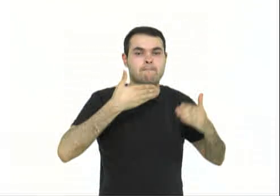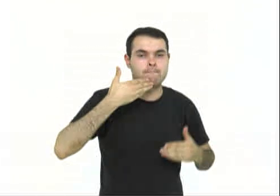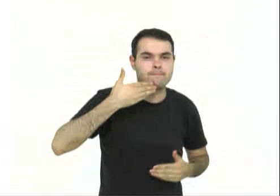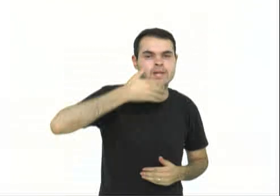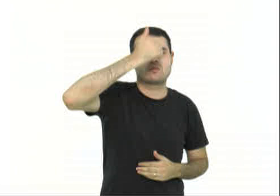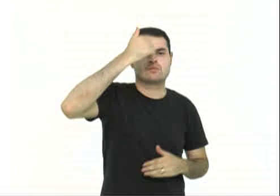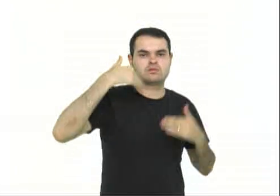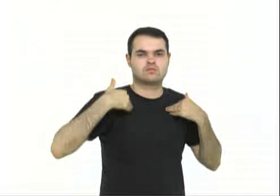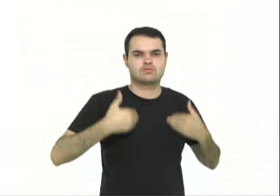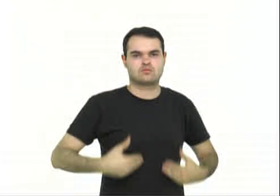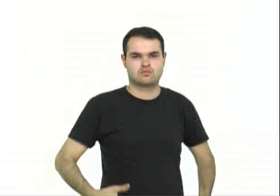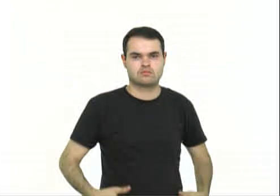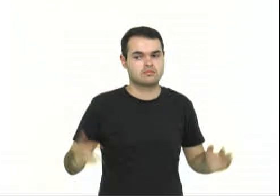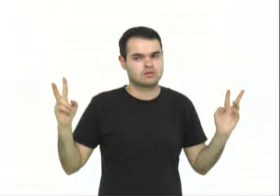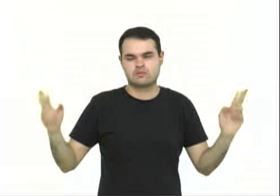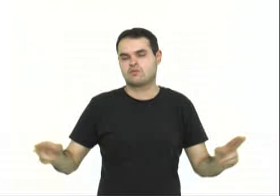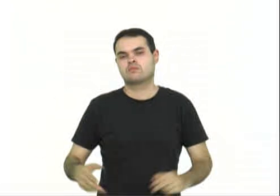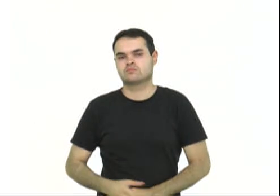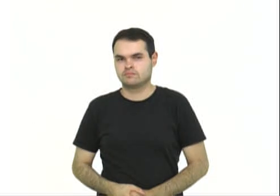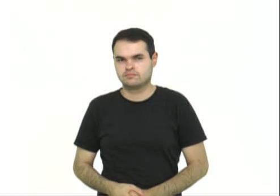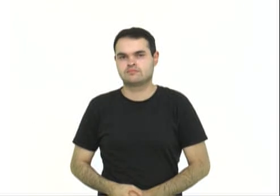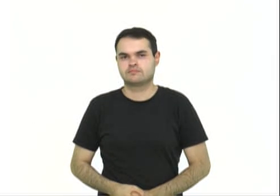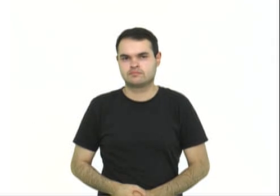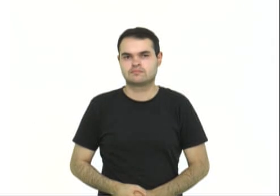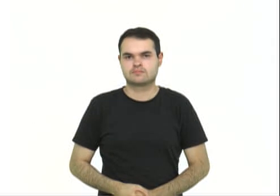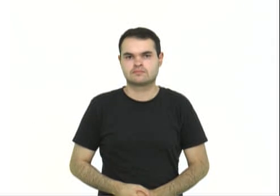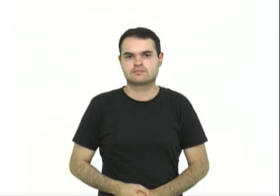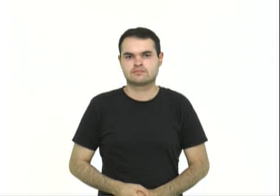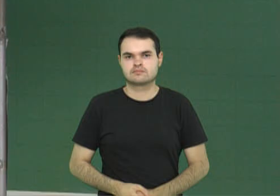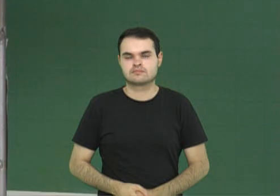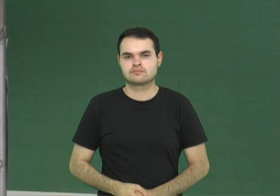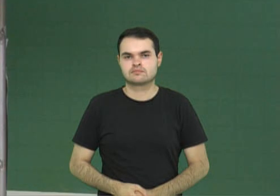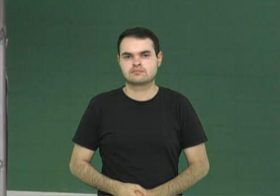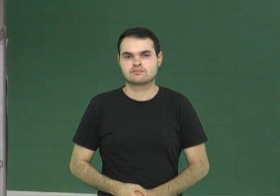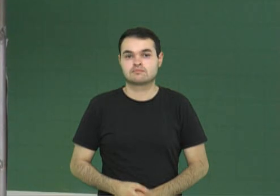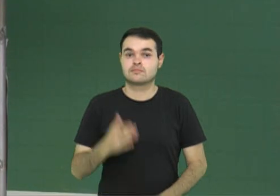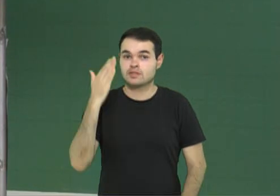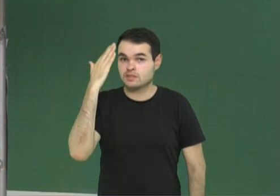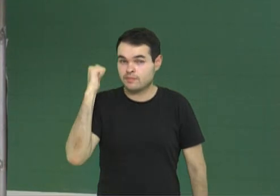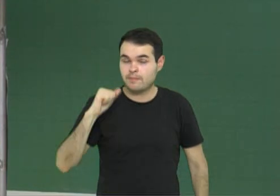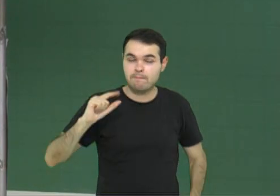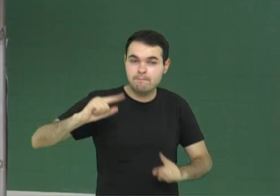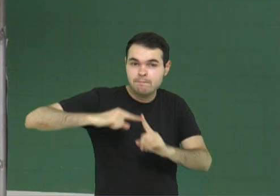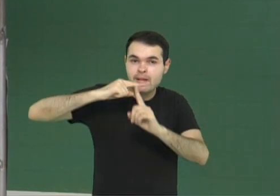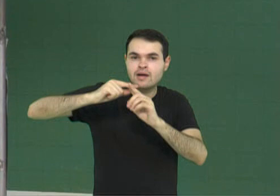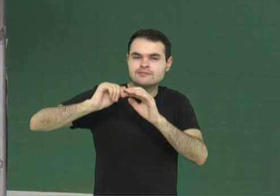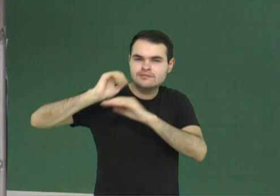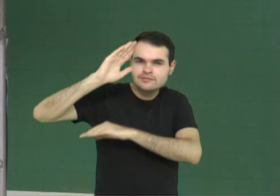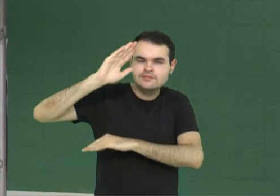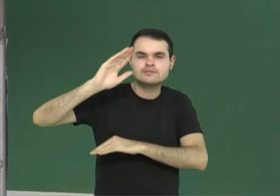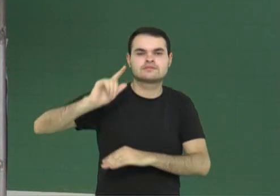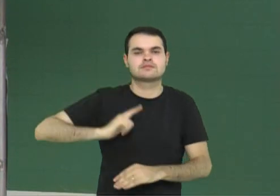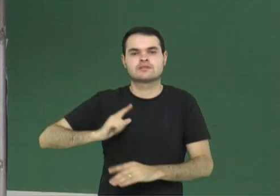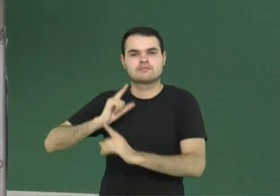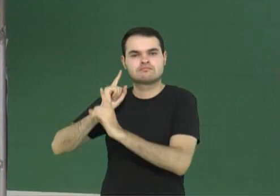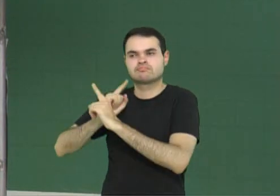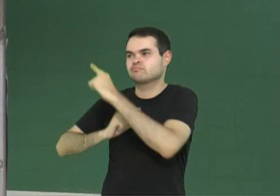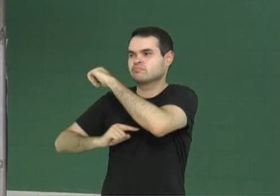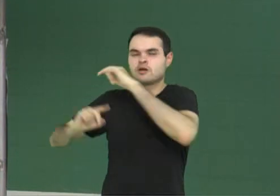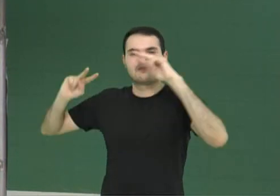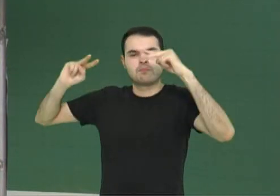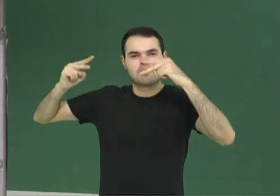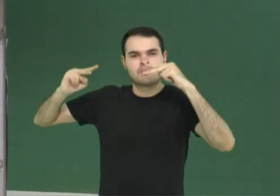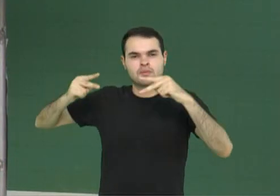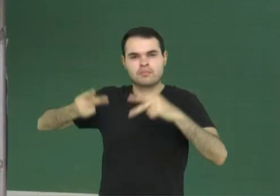melhorando essas mesmas capacidades físicas. Para saber mais, vocês vão encontrar aqui alguns links de